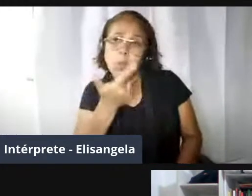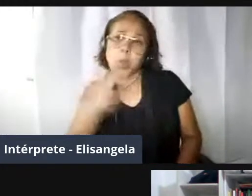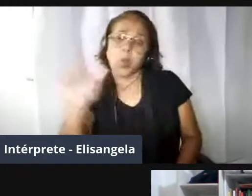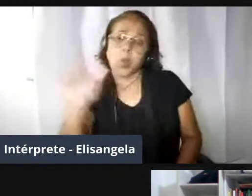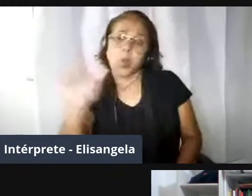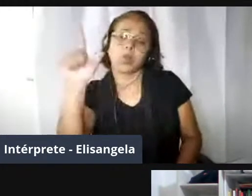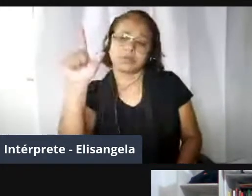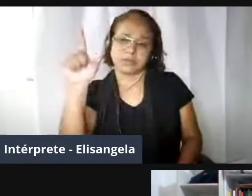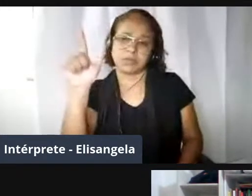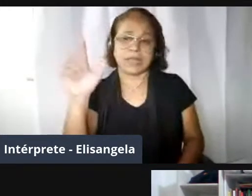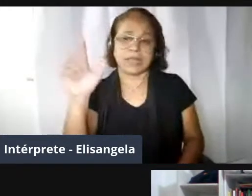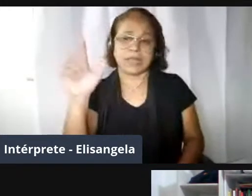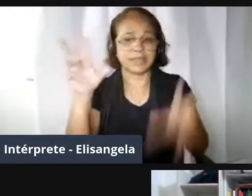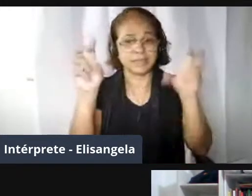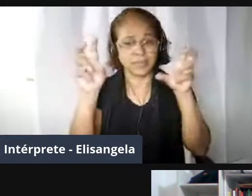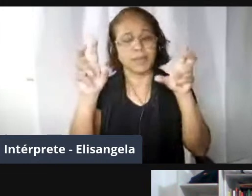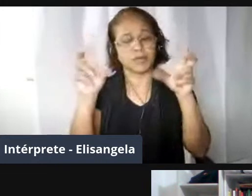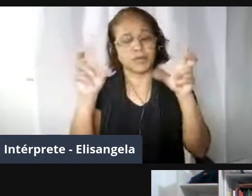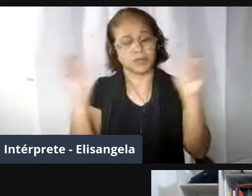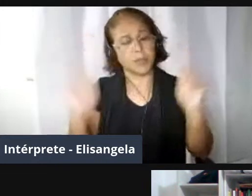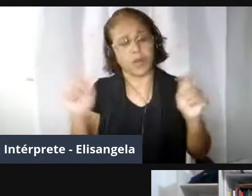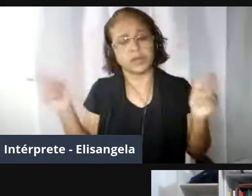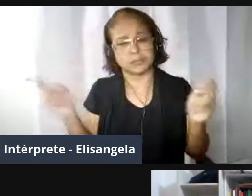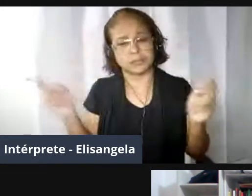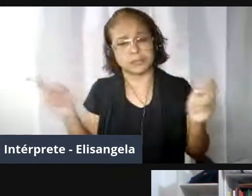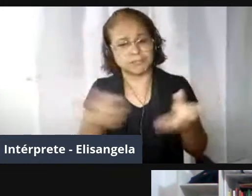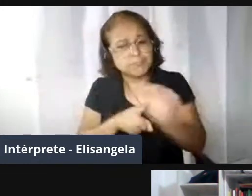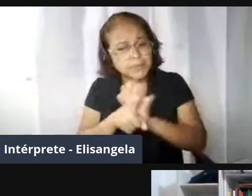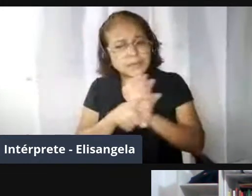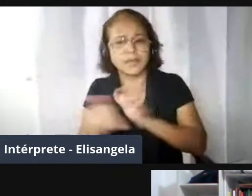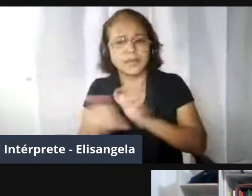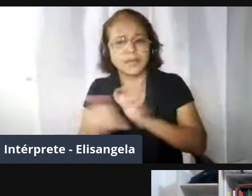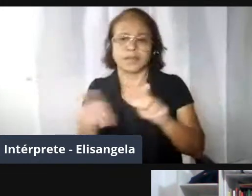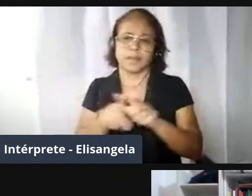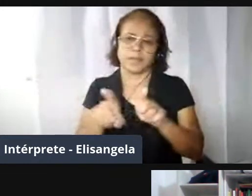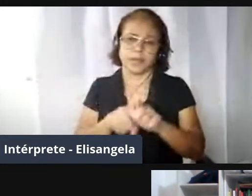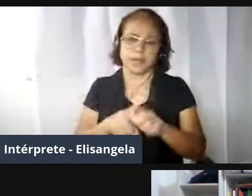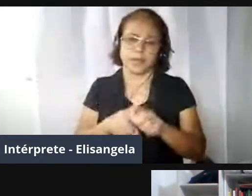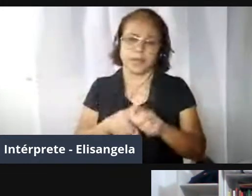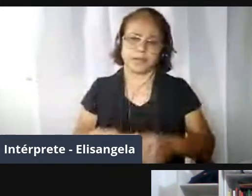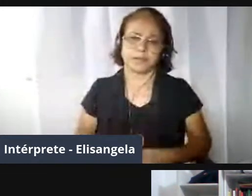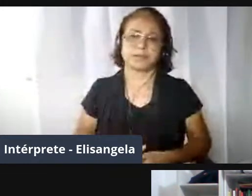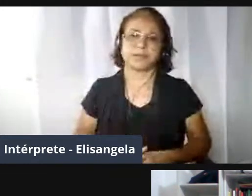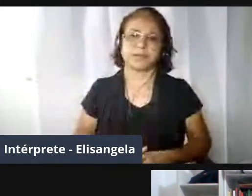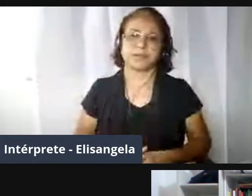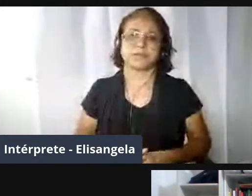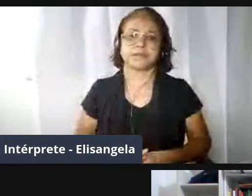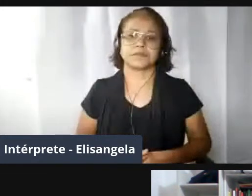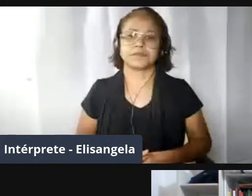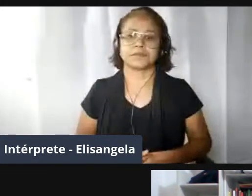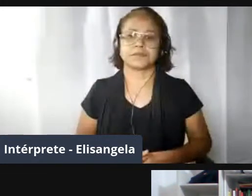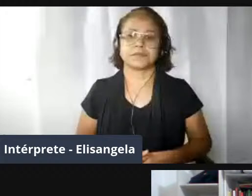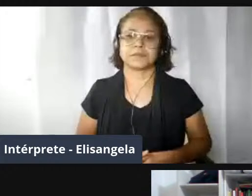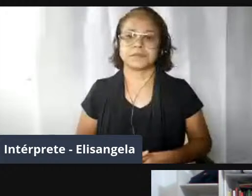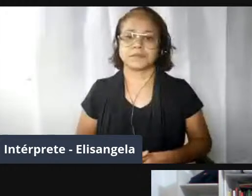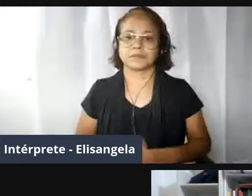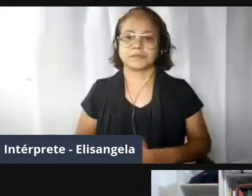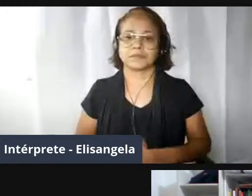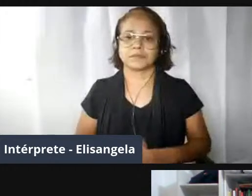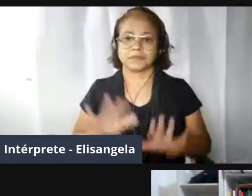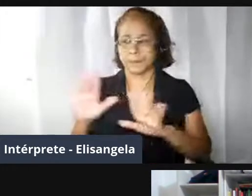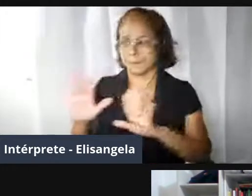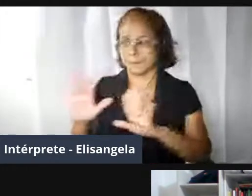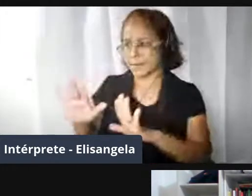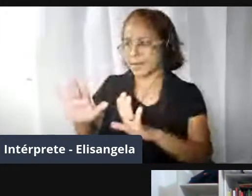lacunas aqui, né, algumas possibilidades de pesquisa. Dito isso, Súria, eu vou começar sempre, eu peço Deixa a só calma comentar para quem está.